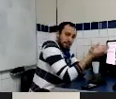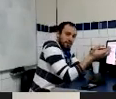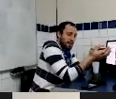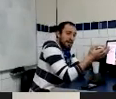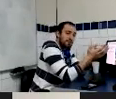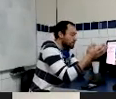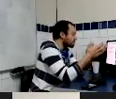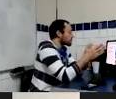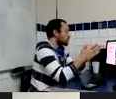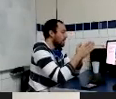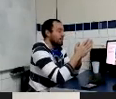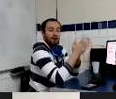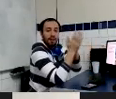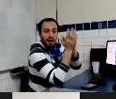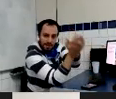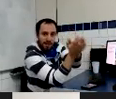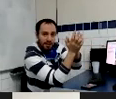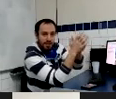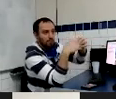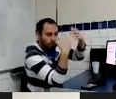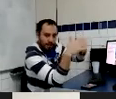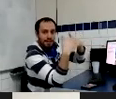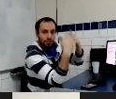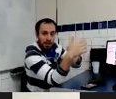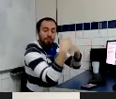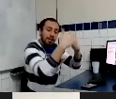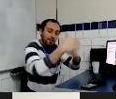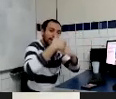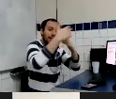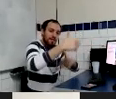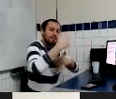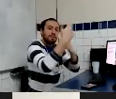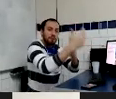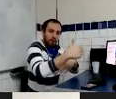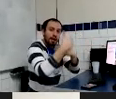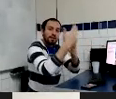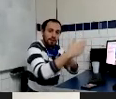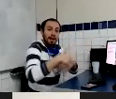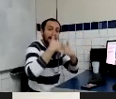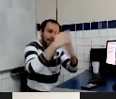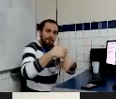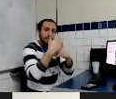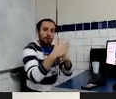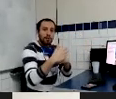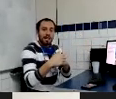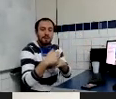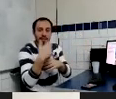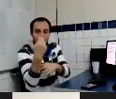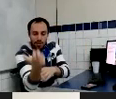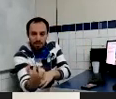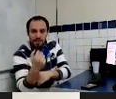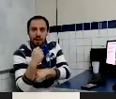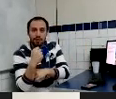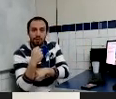Especialização significa isso, tudo bem? Porque as técnicas, com o passar do tempo, elas vão ficar cada vez mais aprimoradas. Cada vez eu vou ficar